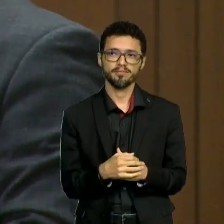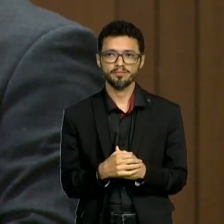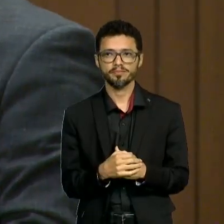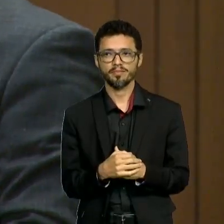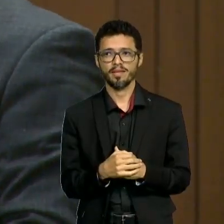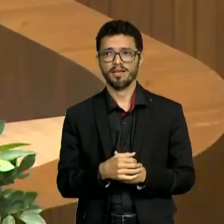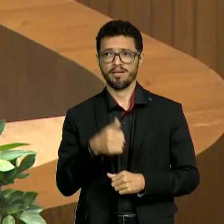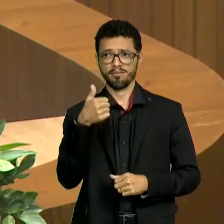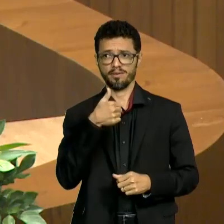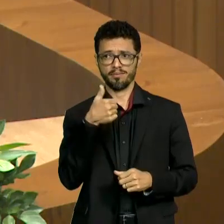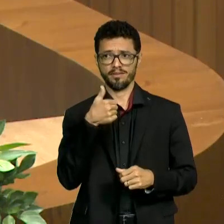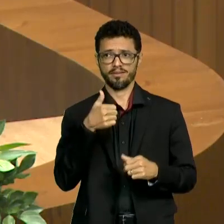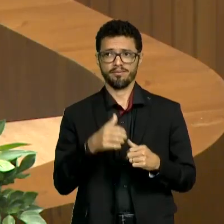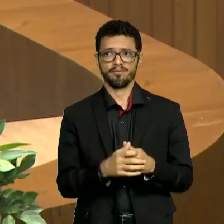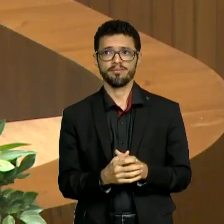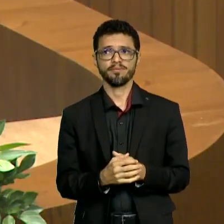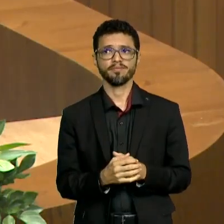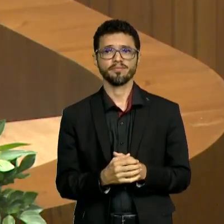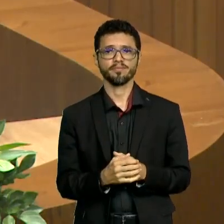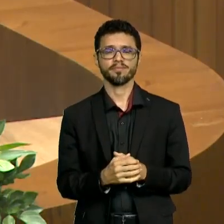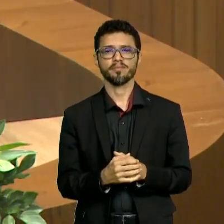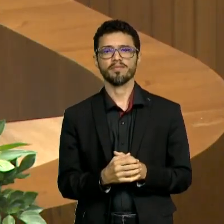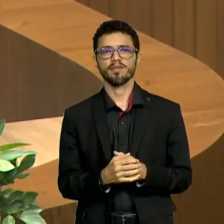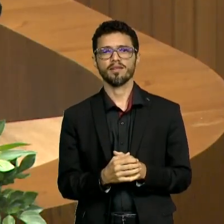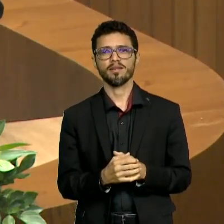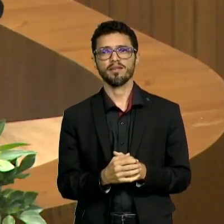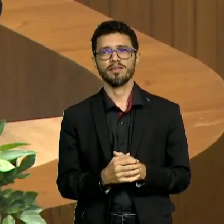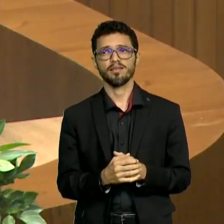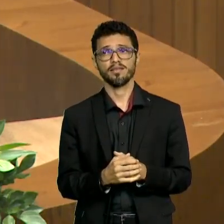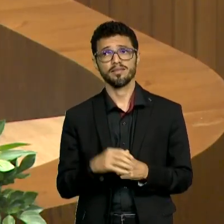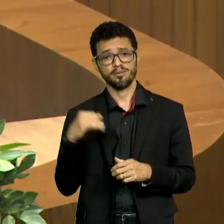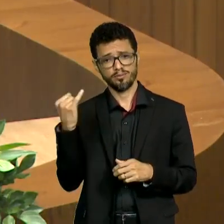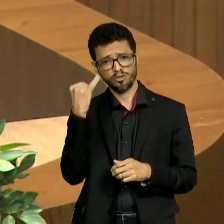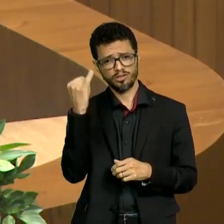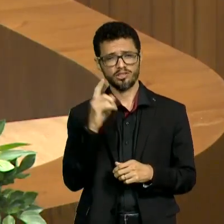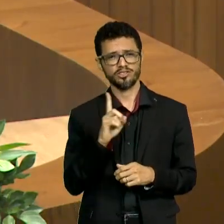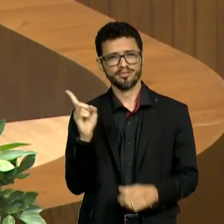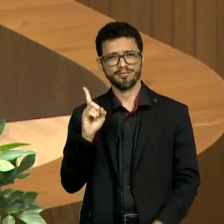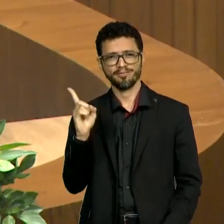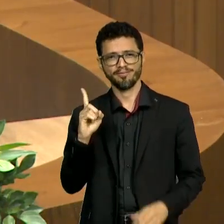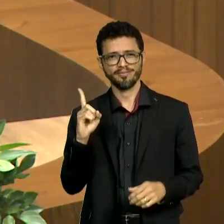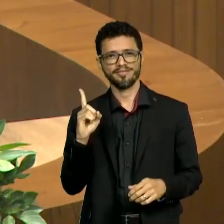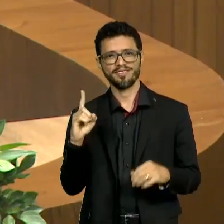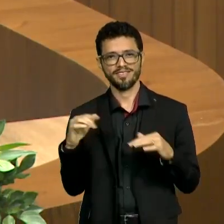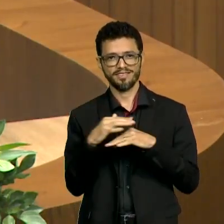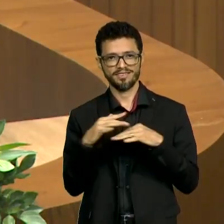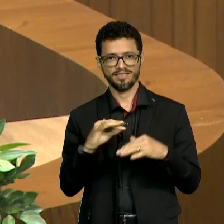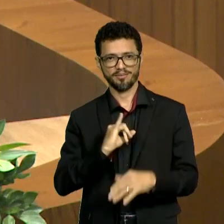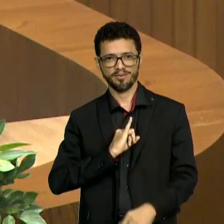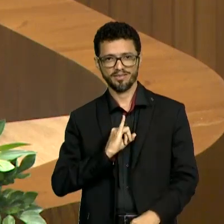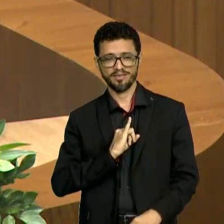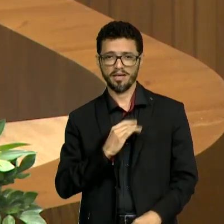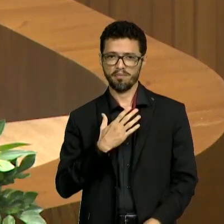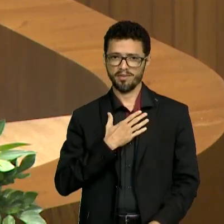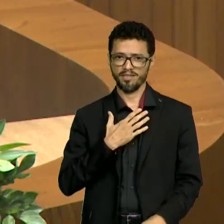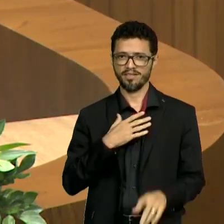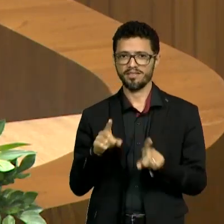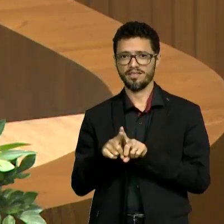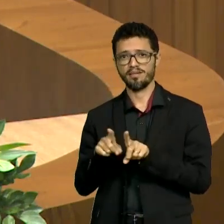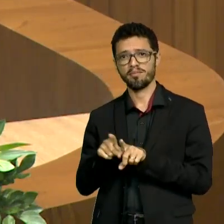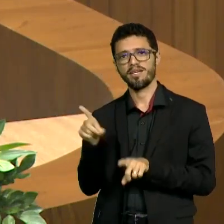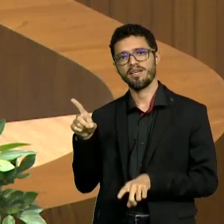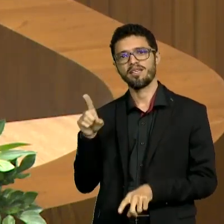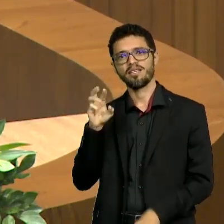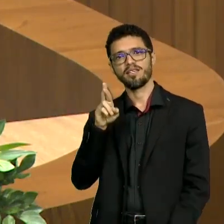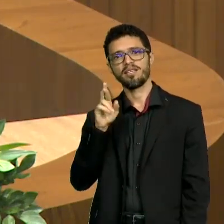primeira situação muito importante da nossa querida cidade de Imperatriz, tanto minha como do deputado Rio do Amaral, que estamos aqui